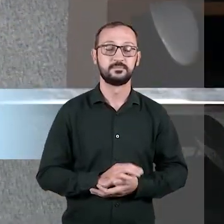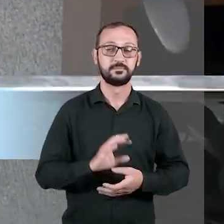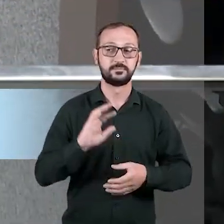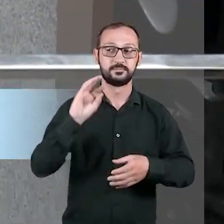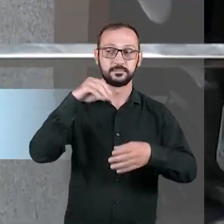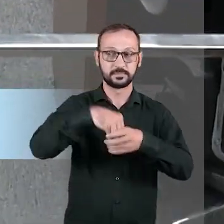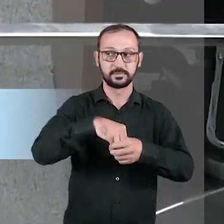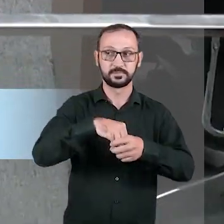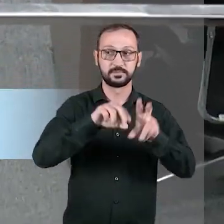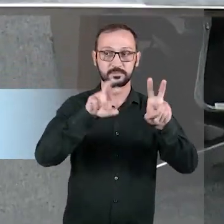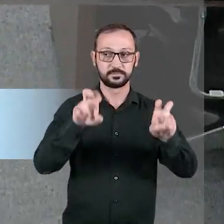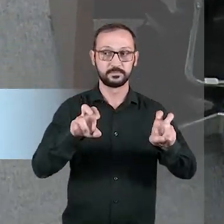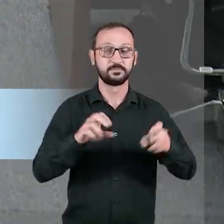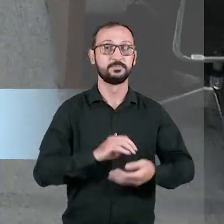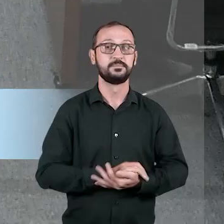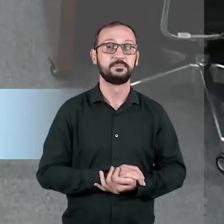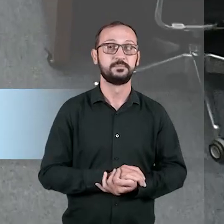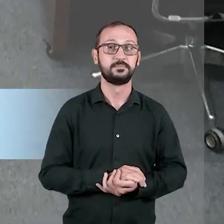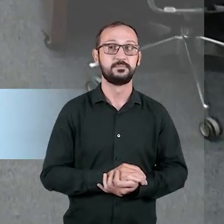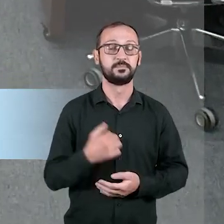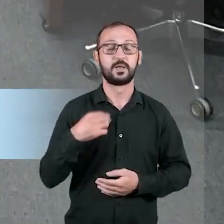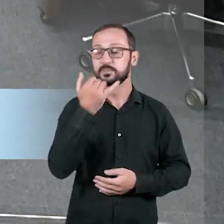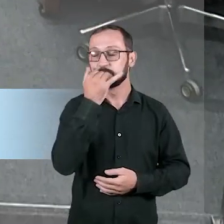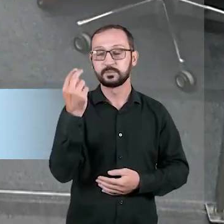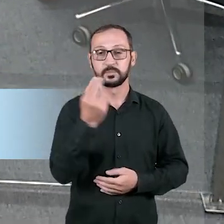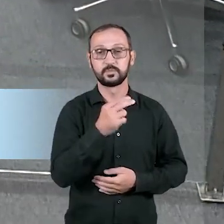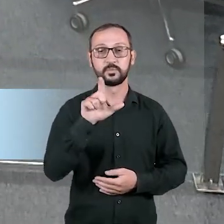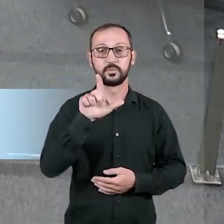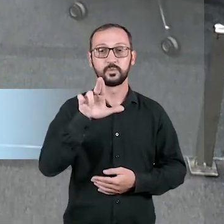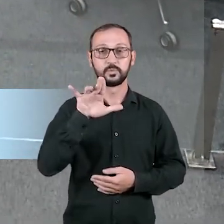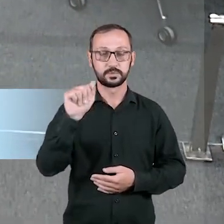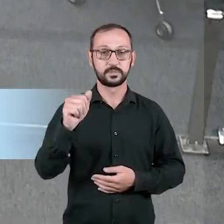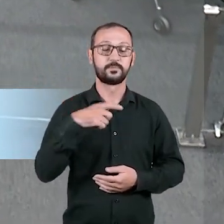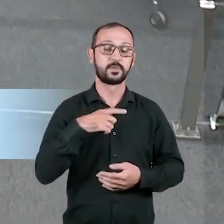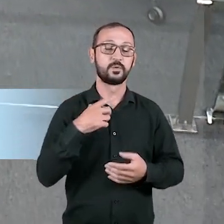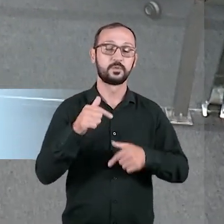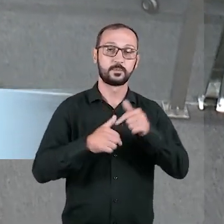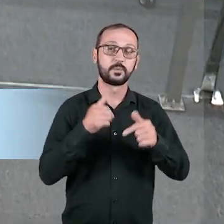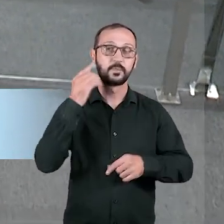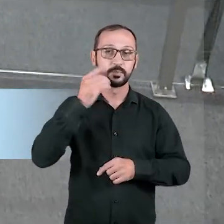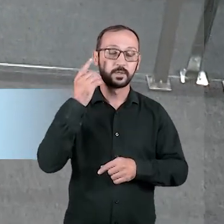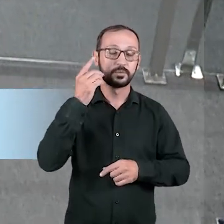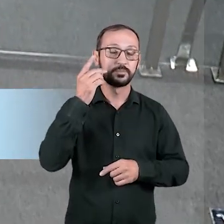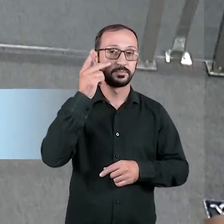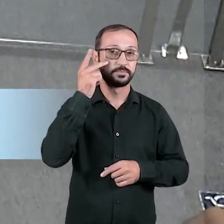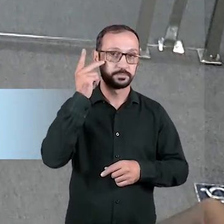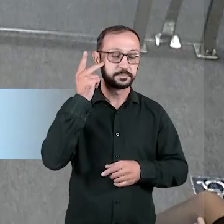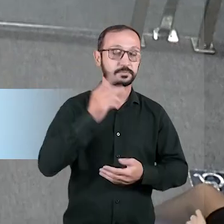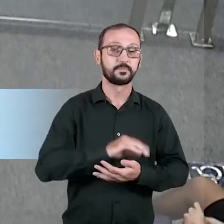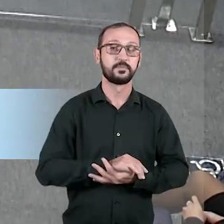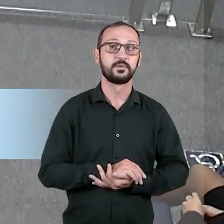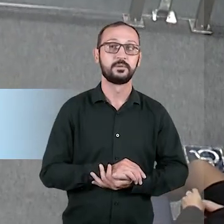Dentro dessa questão que foi colocada, meu nome é Lúcia, eu trabalho com Pedro Kemp, E eu